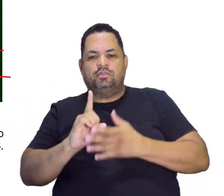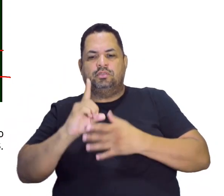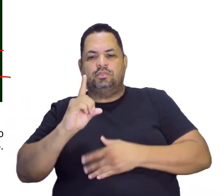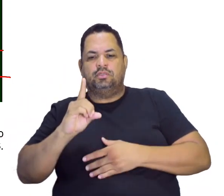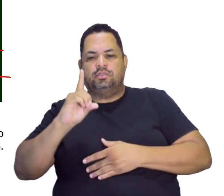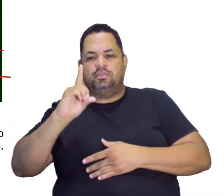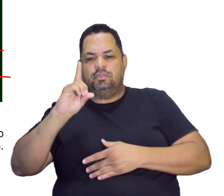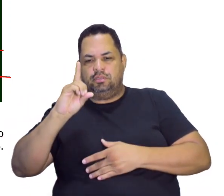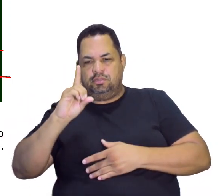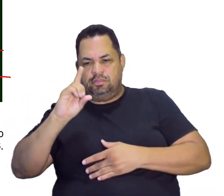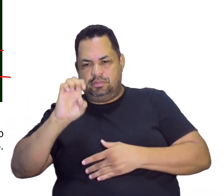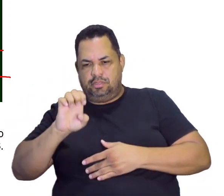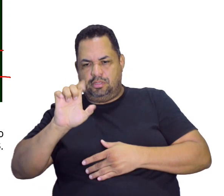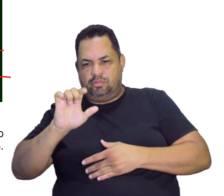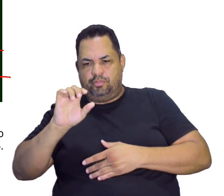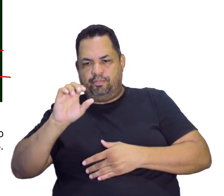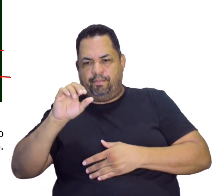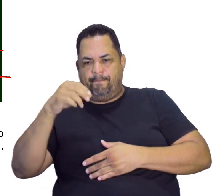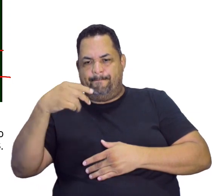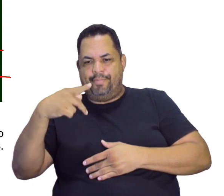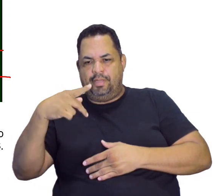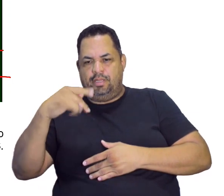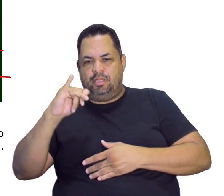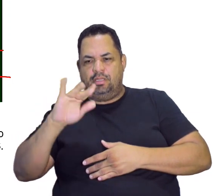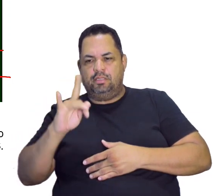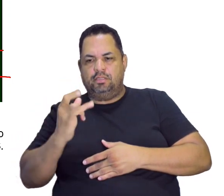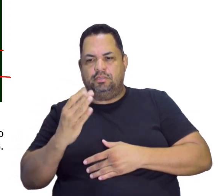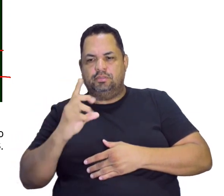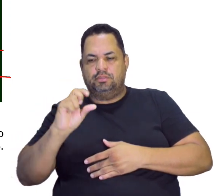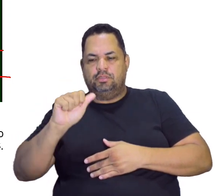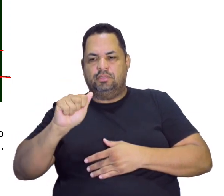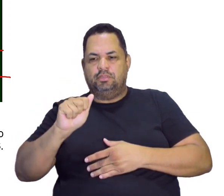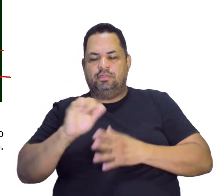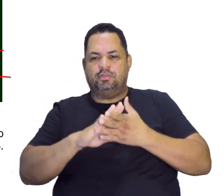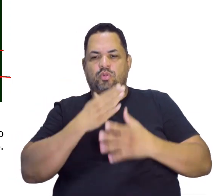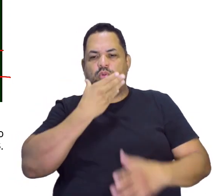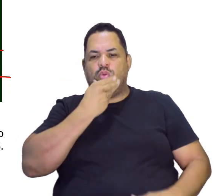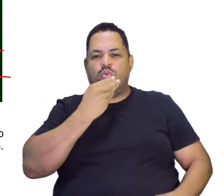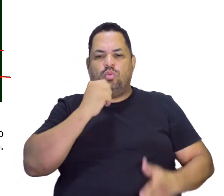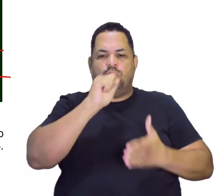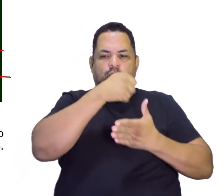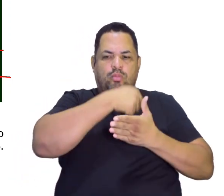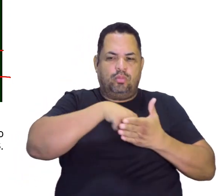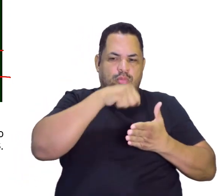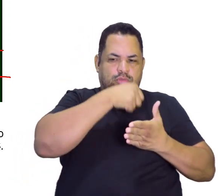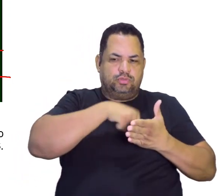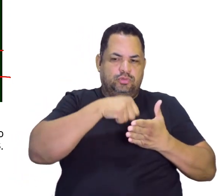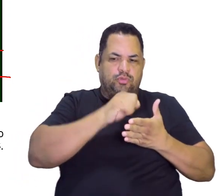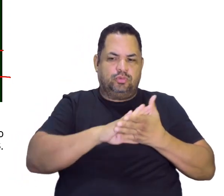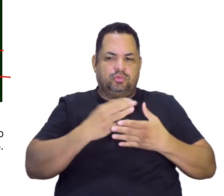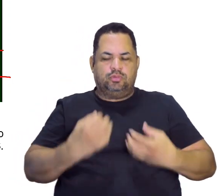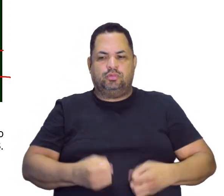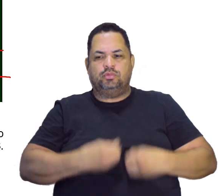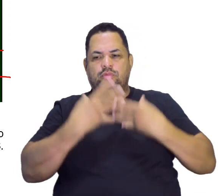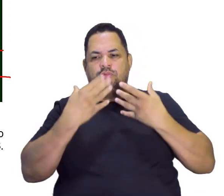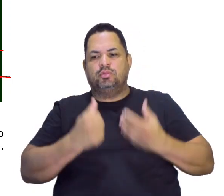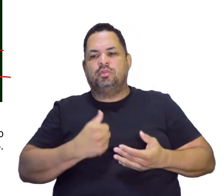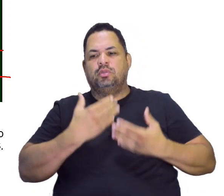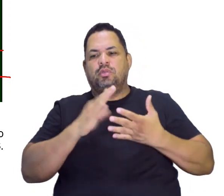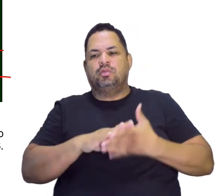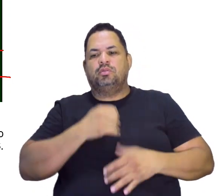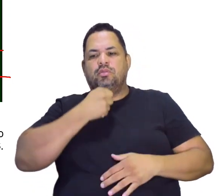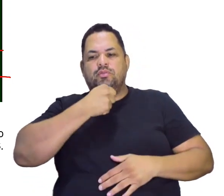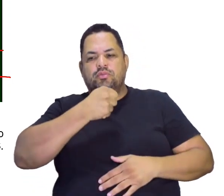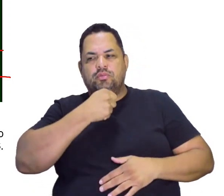pique ess esses esses homens aí né são escritores poetas jornalistas